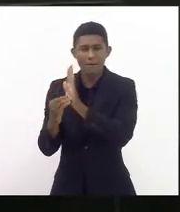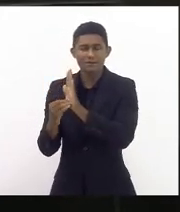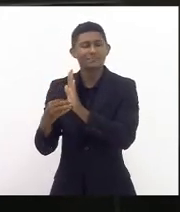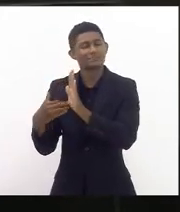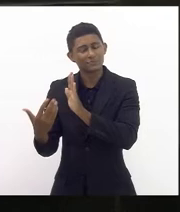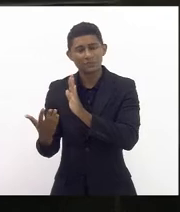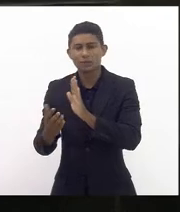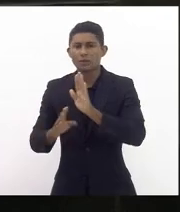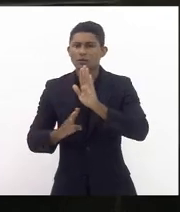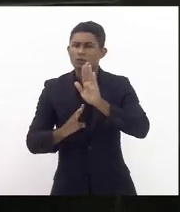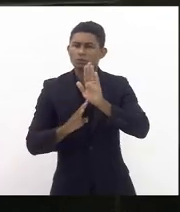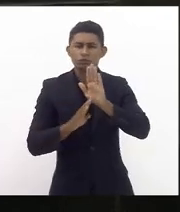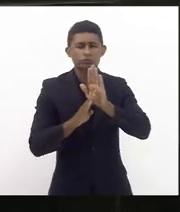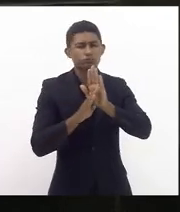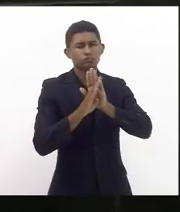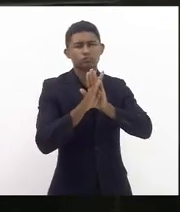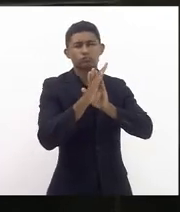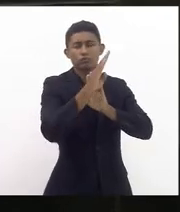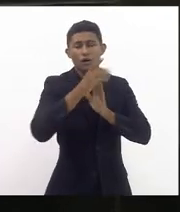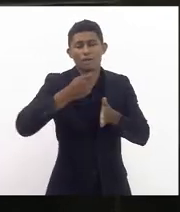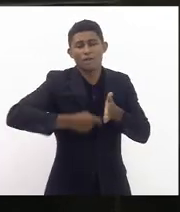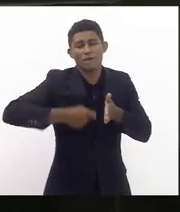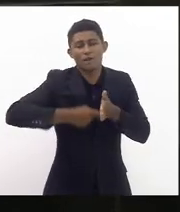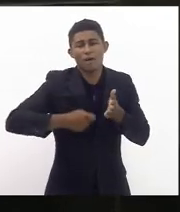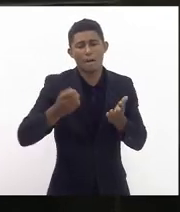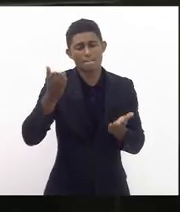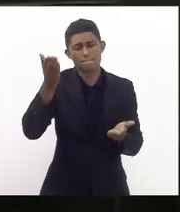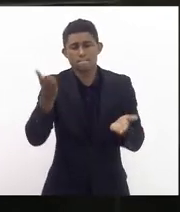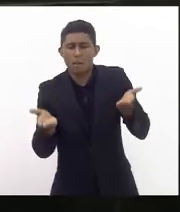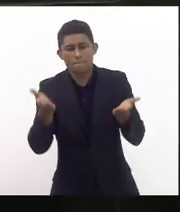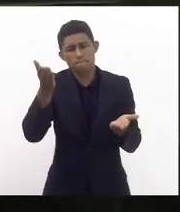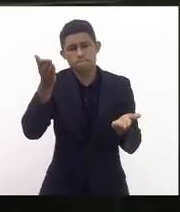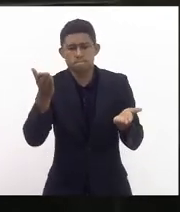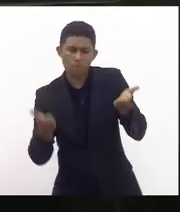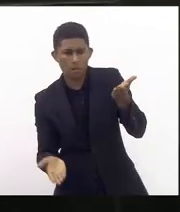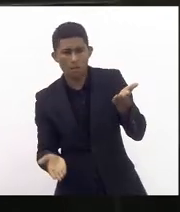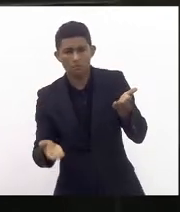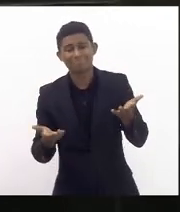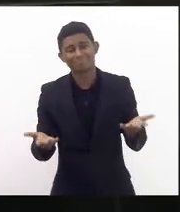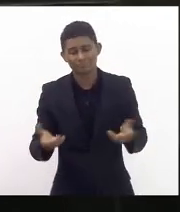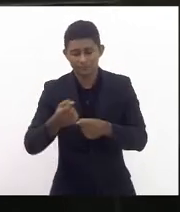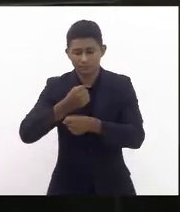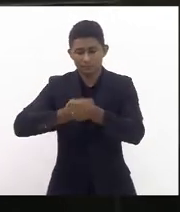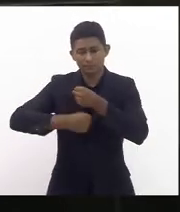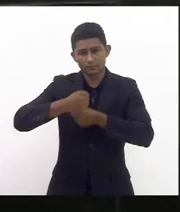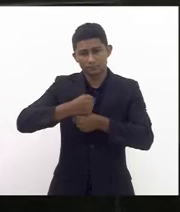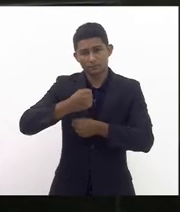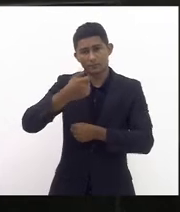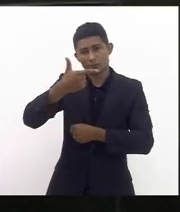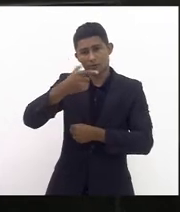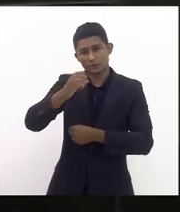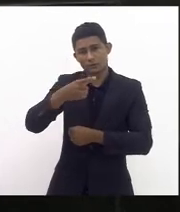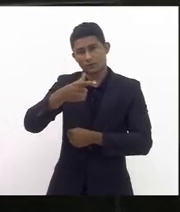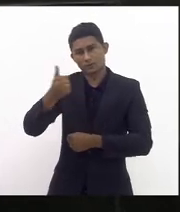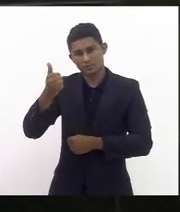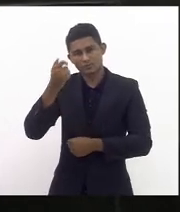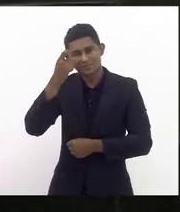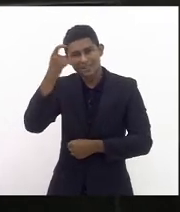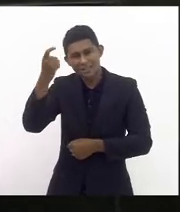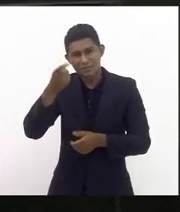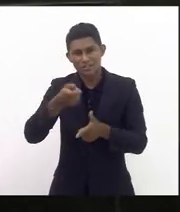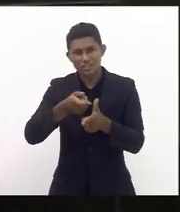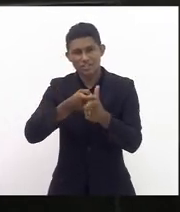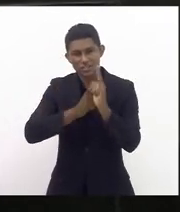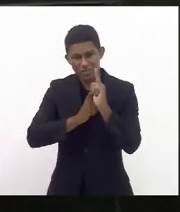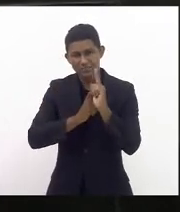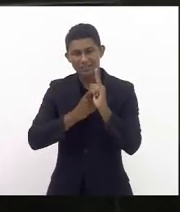o aumento do desequilíbrio fiscal. Acho que em 2021, com o enquadramento da dívida decorrente